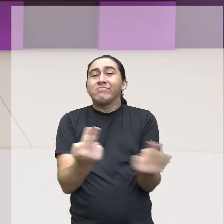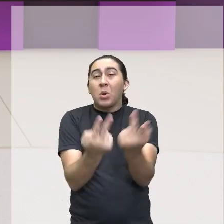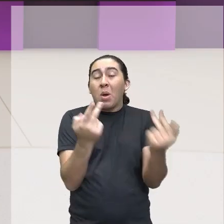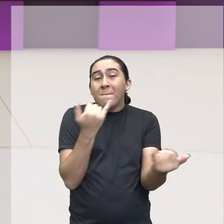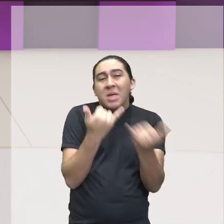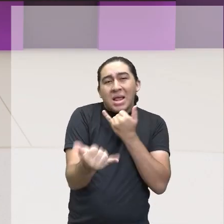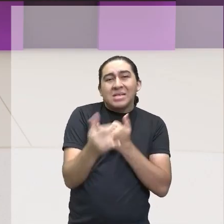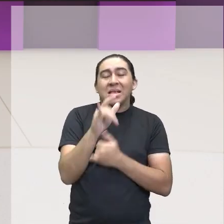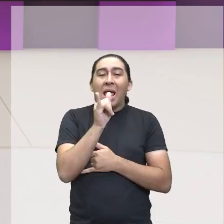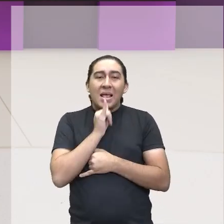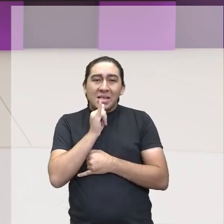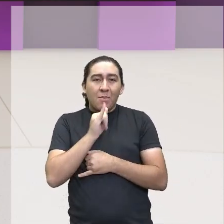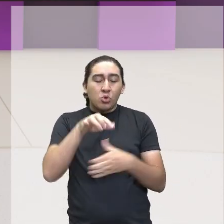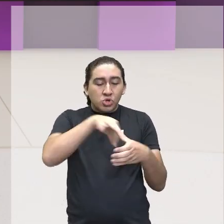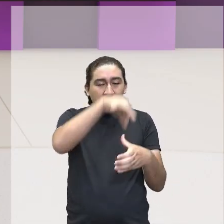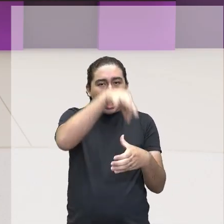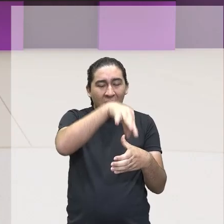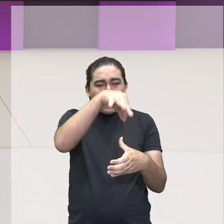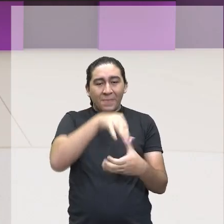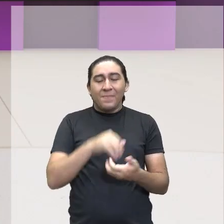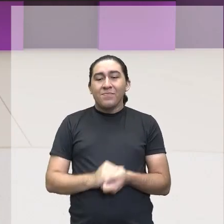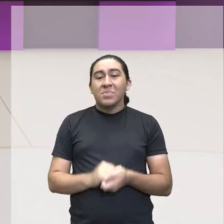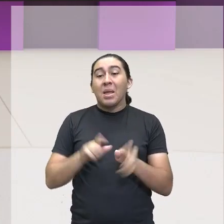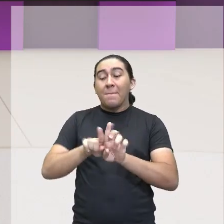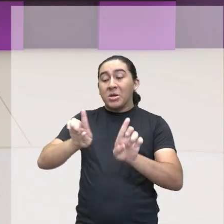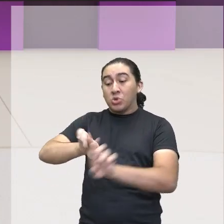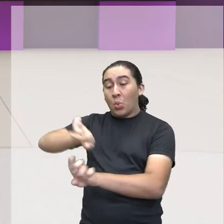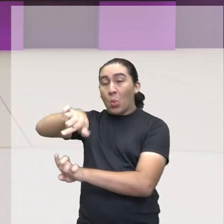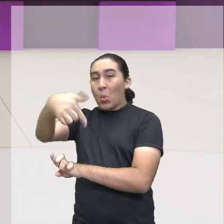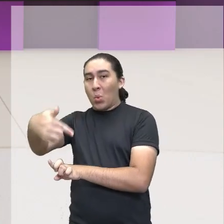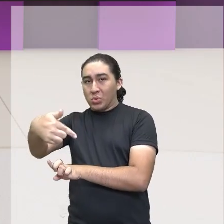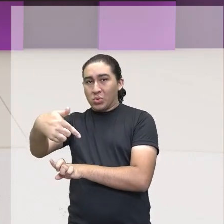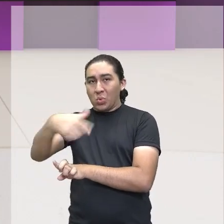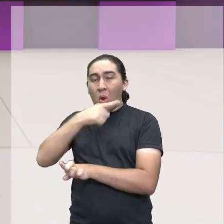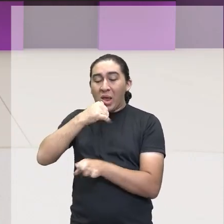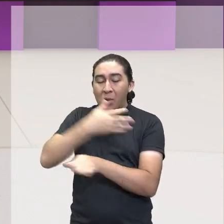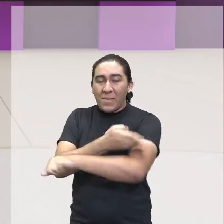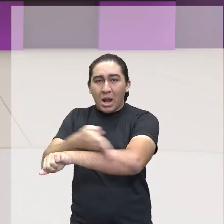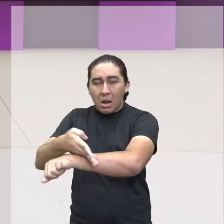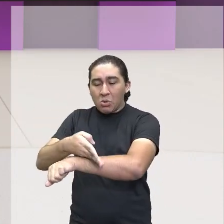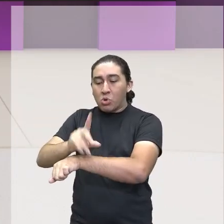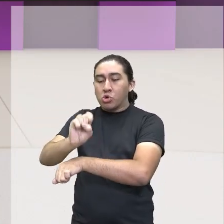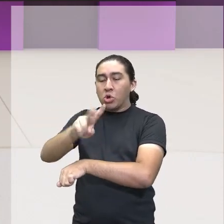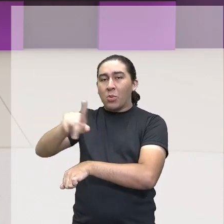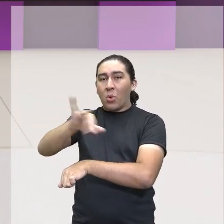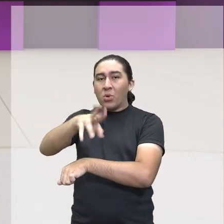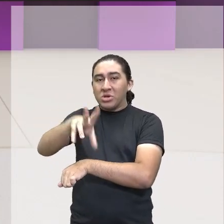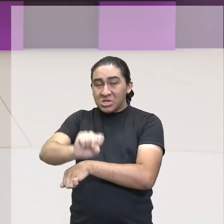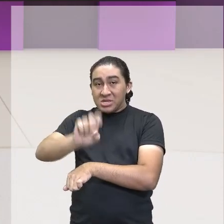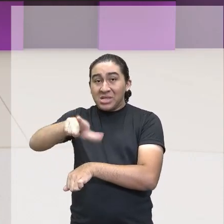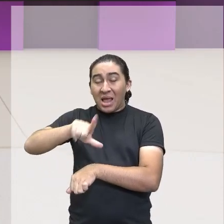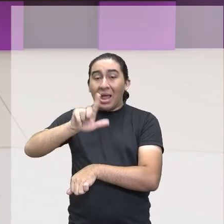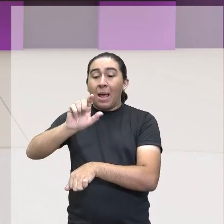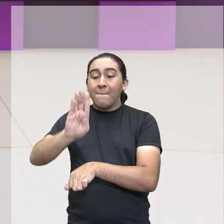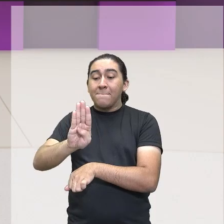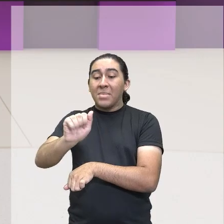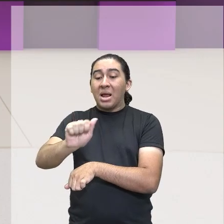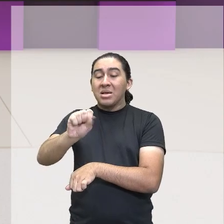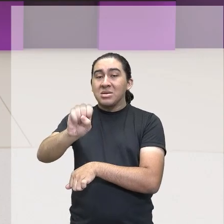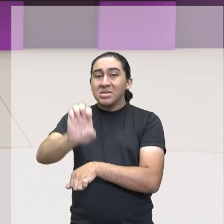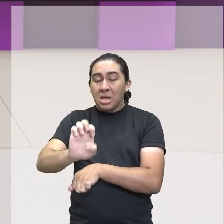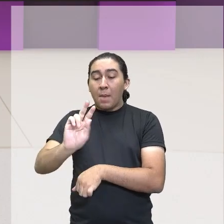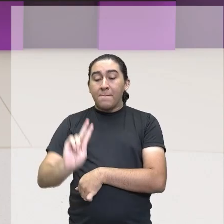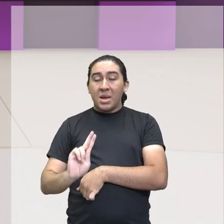um chá preto. Já no caso do Rio Solimões, ele é mais alcalino, mais básico. O pH dele é